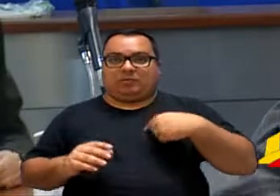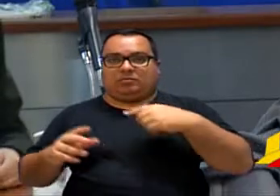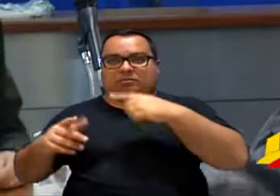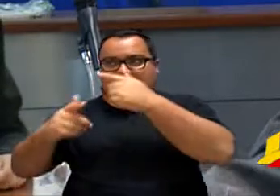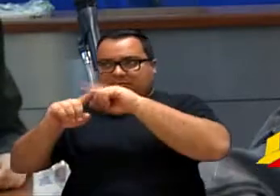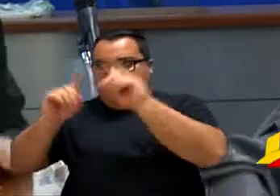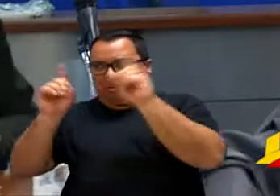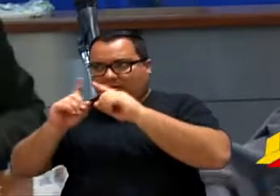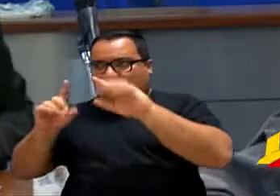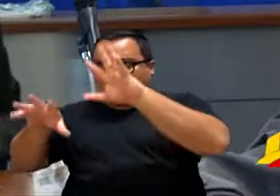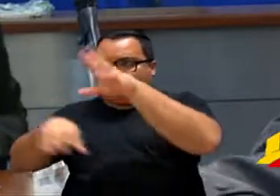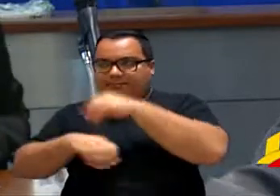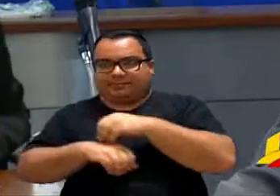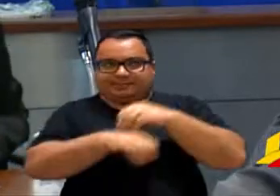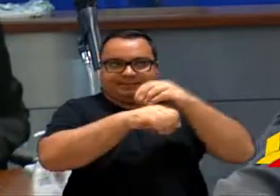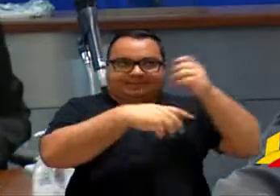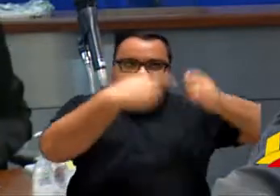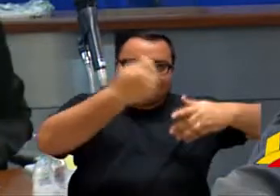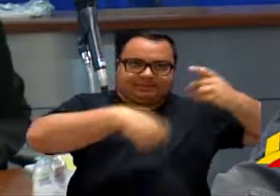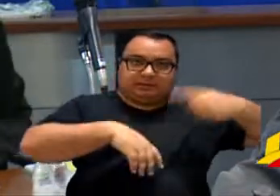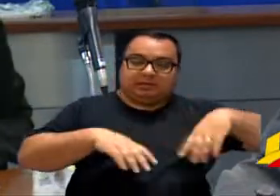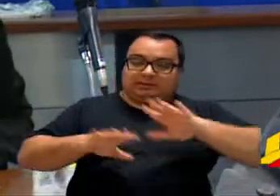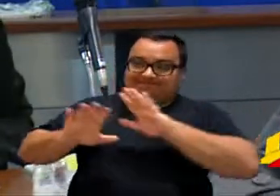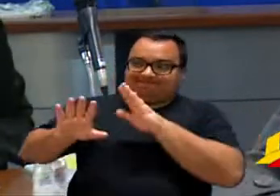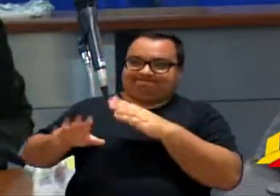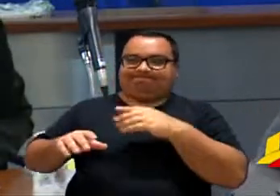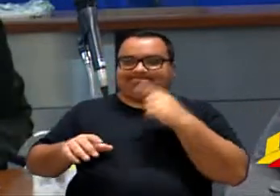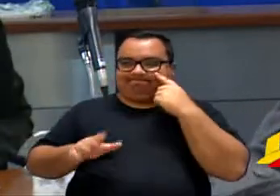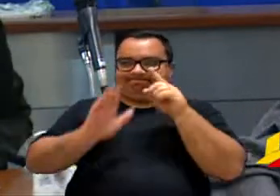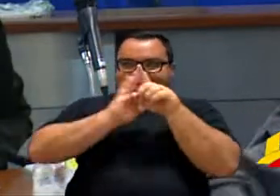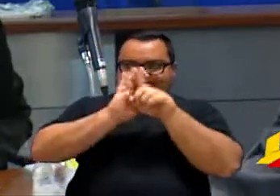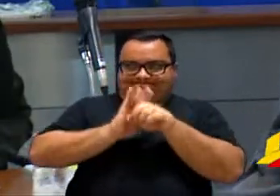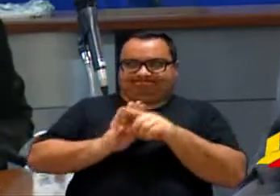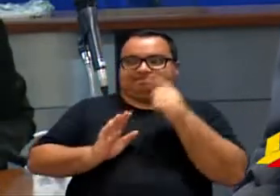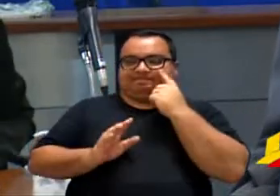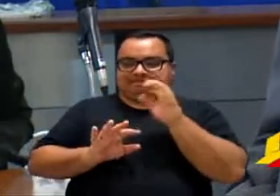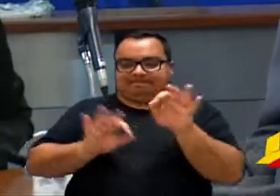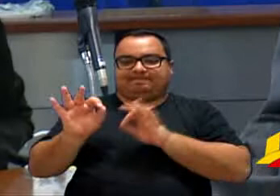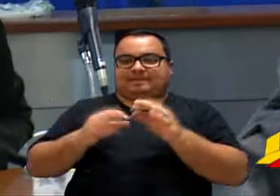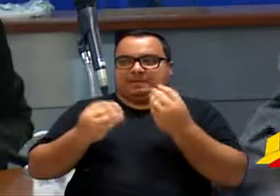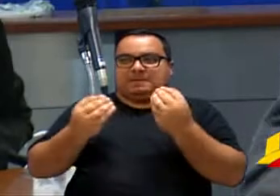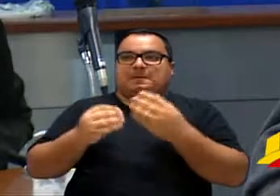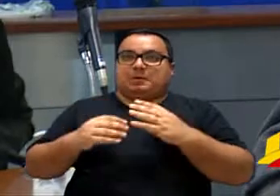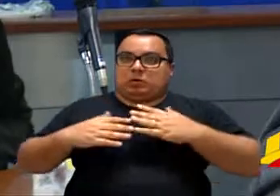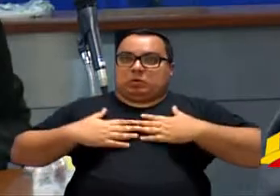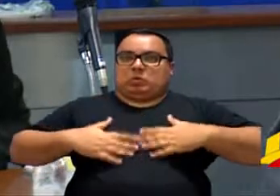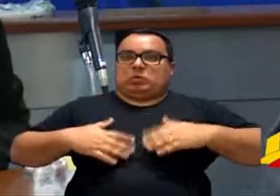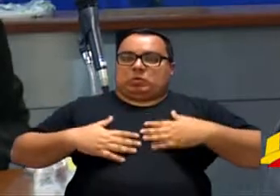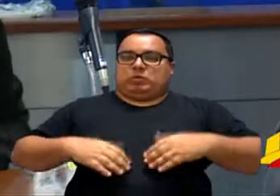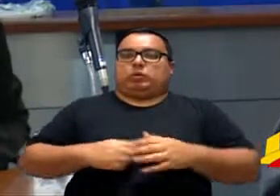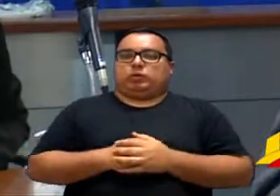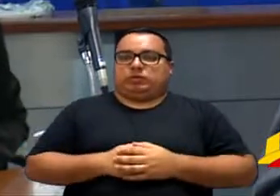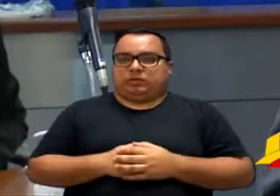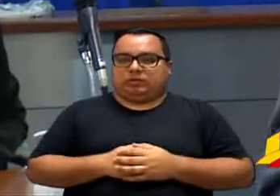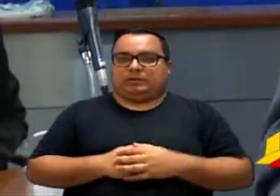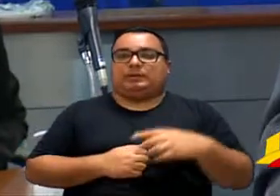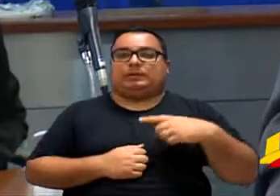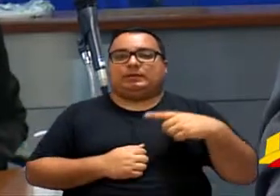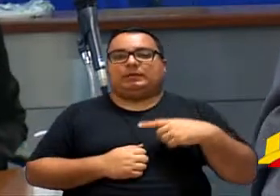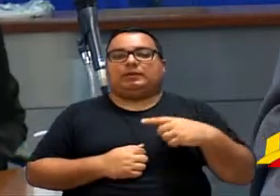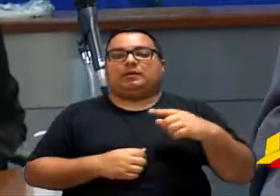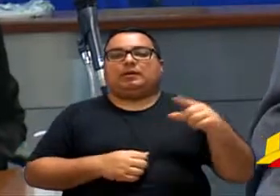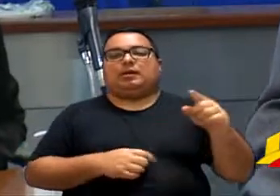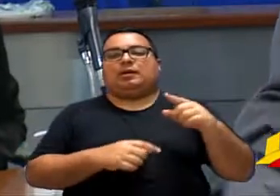temos que tomar um certo cuidado porque o risco é sempre grande da funcéis ficar em solvente